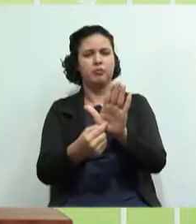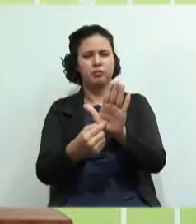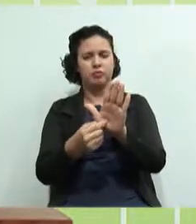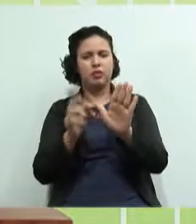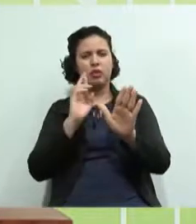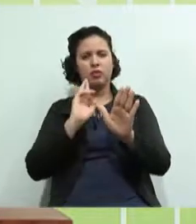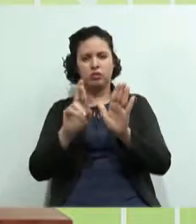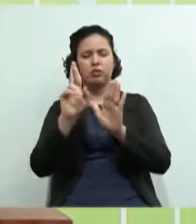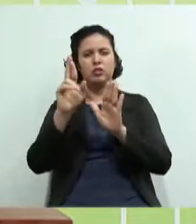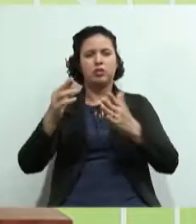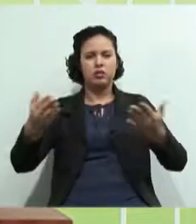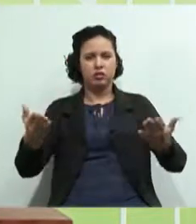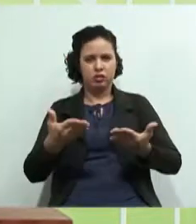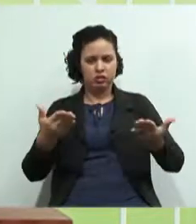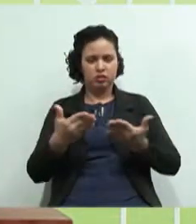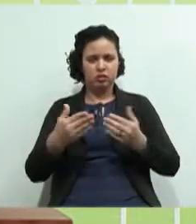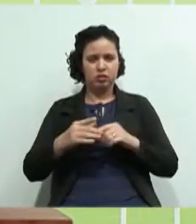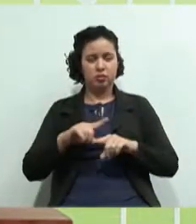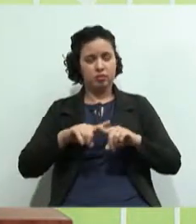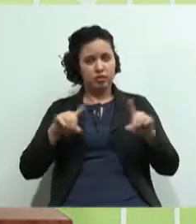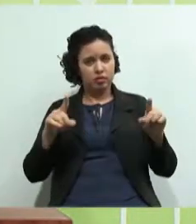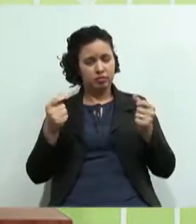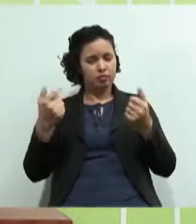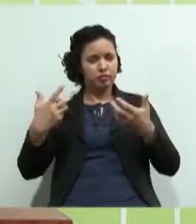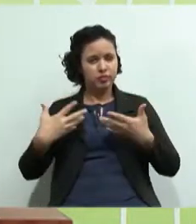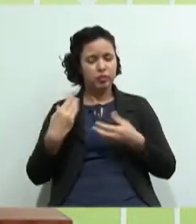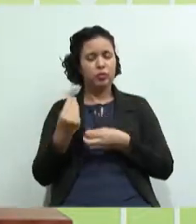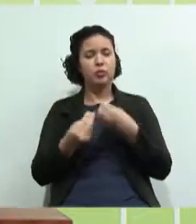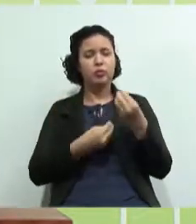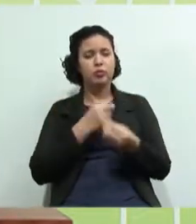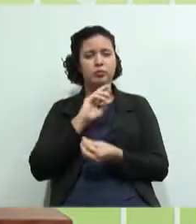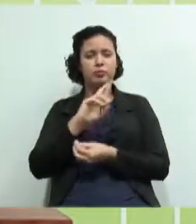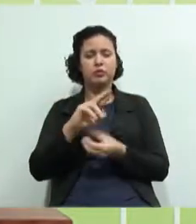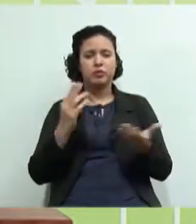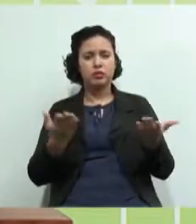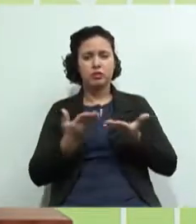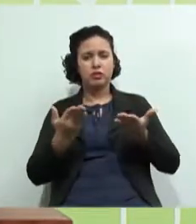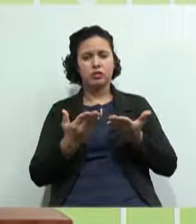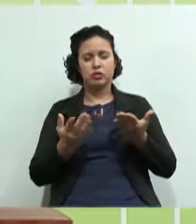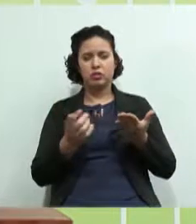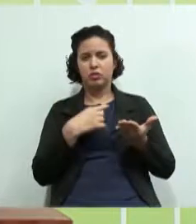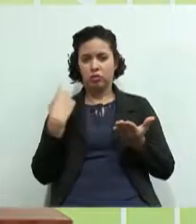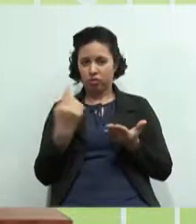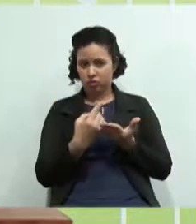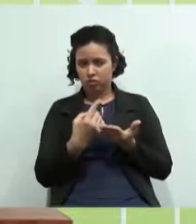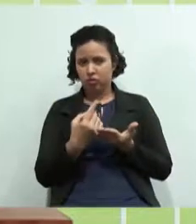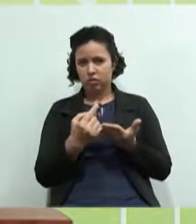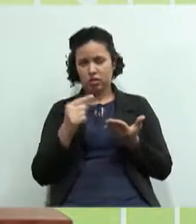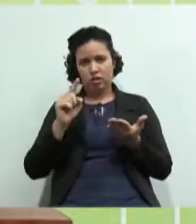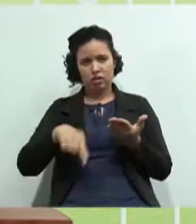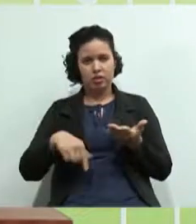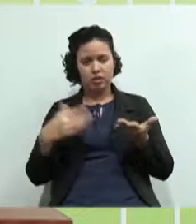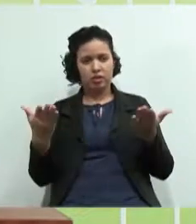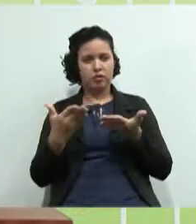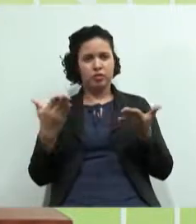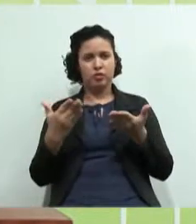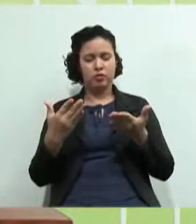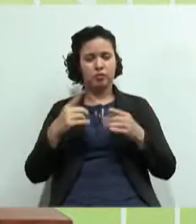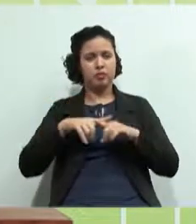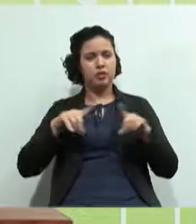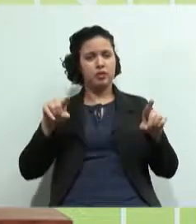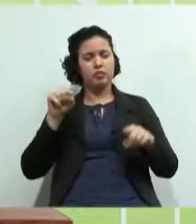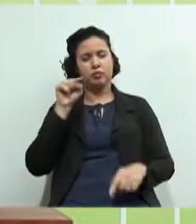dela é esse agora. Mas me diga uma coisa, como assim o resultado dela é agora? Para nós ela é agora, que nós já estamos executando, mas